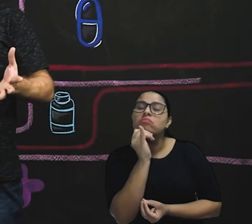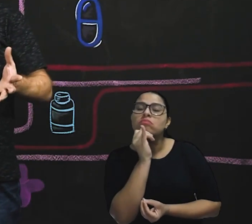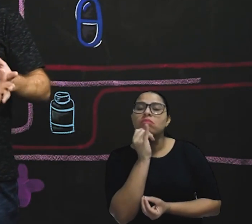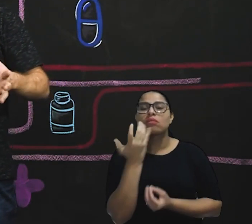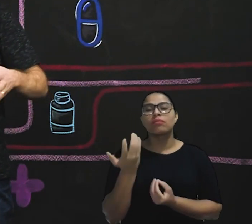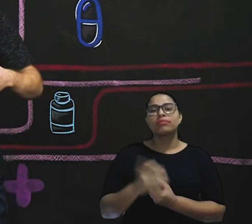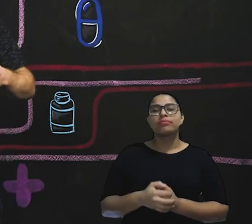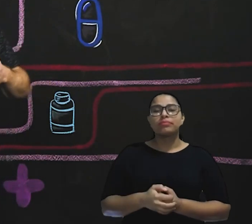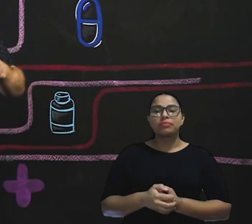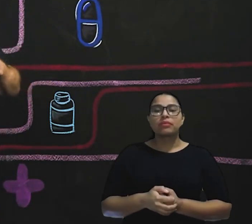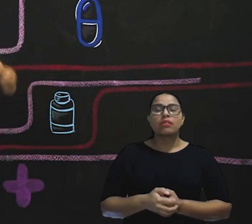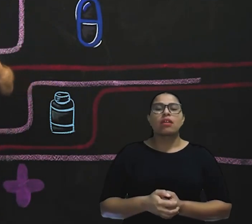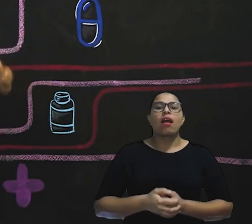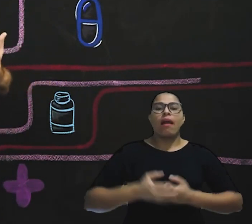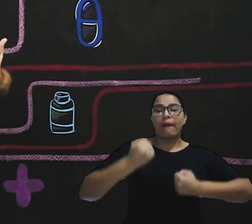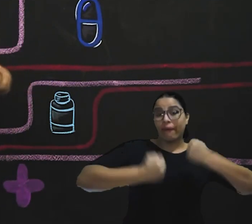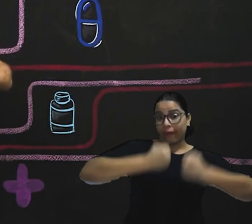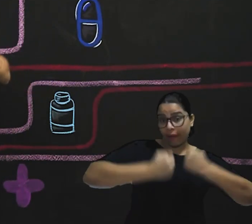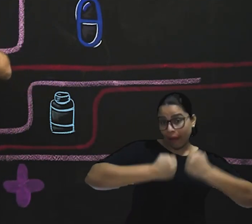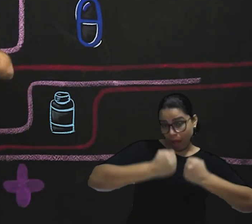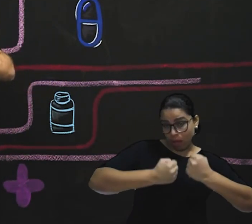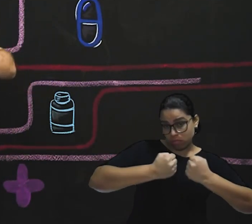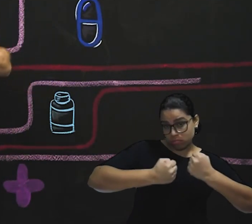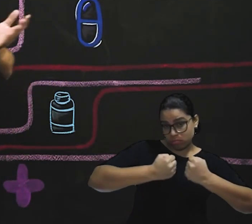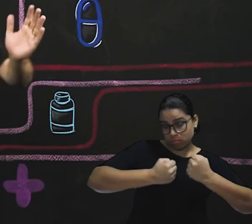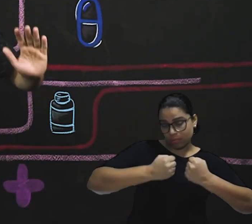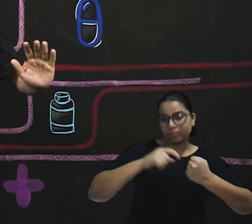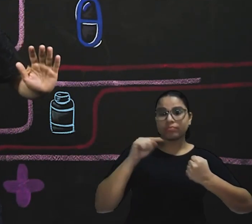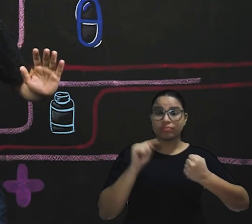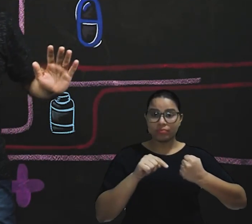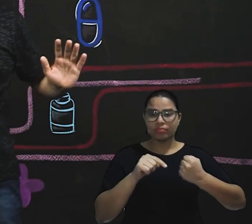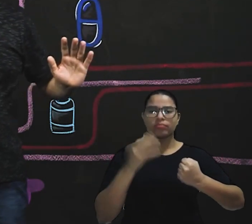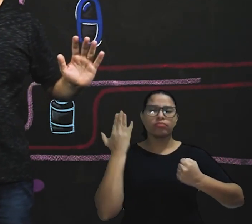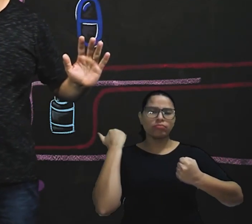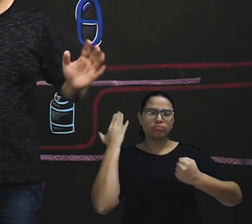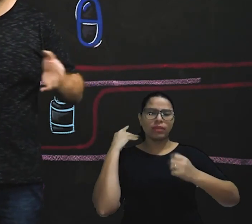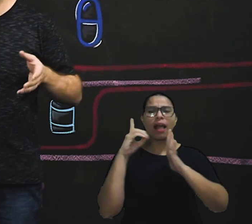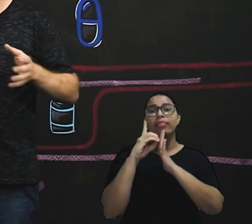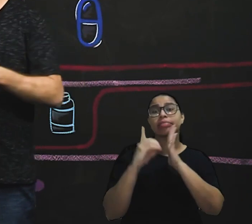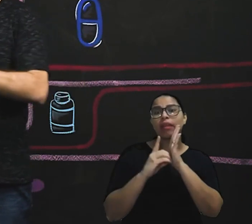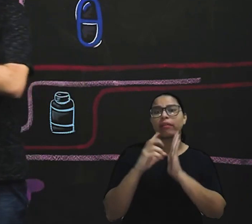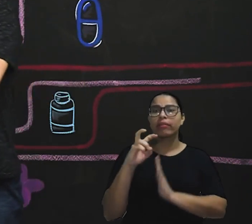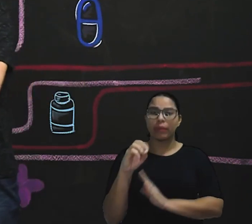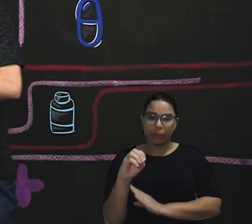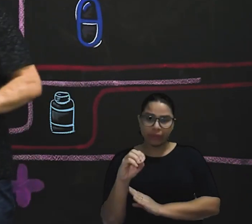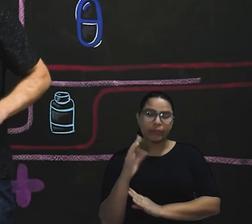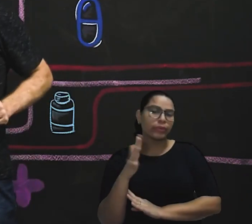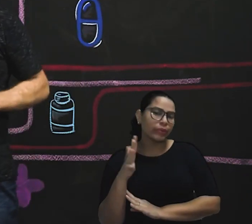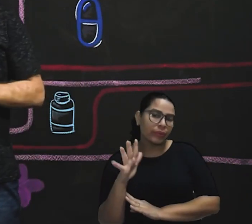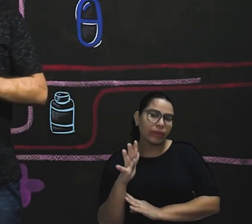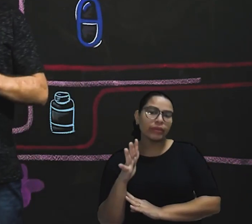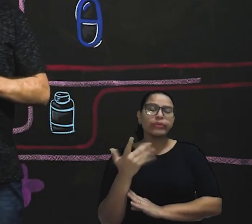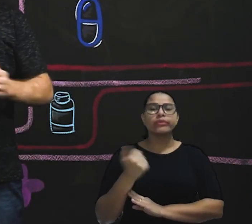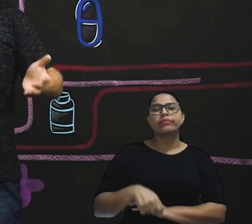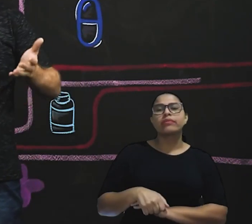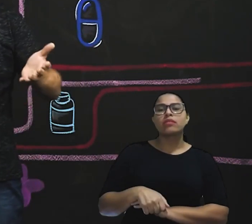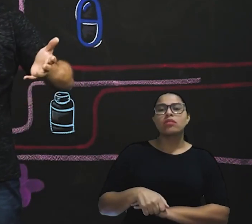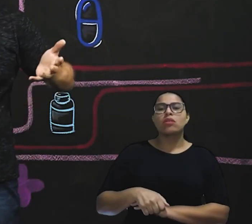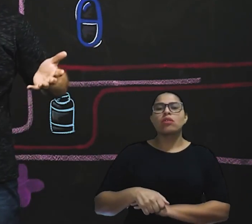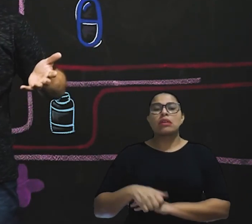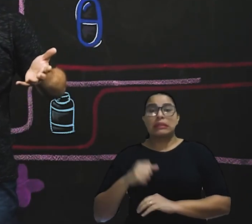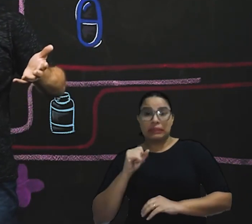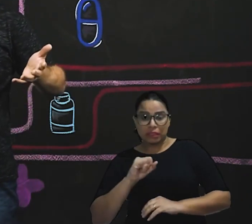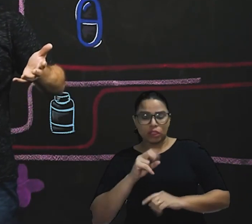que tem hoje aí, a construção na década de 50, ele ainda vai estar funcionando muito bem, se